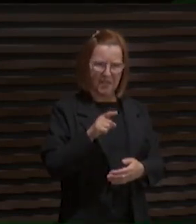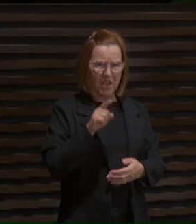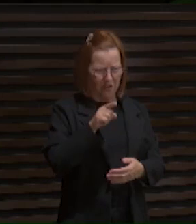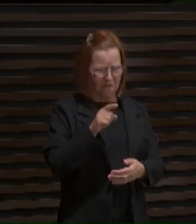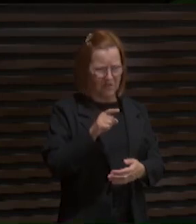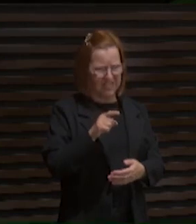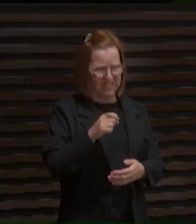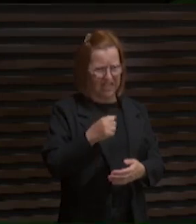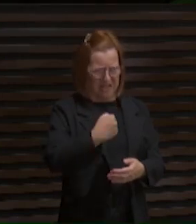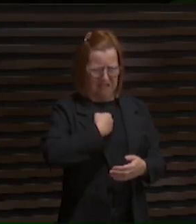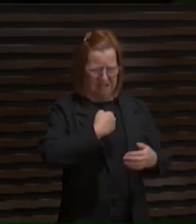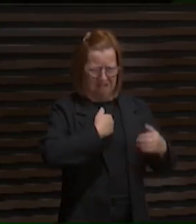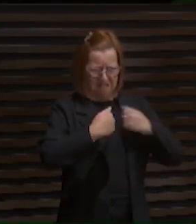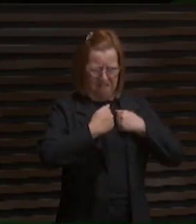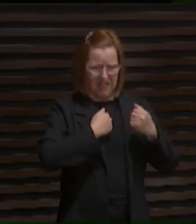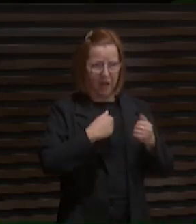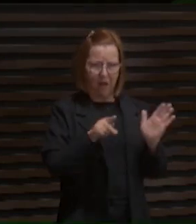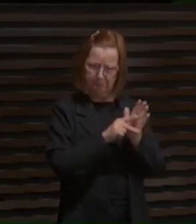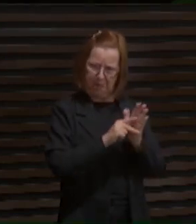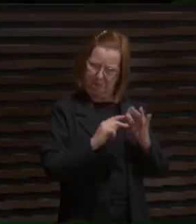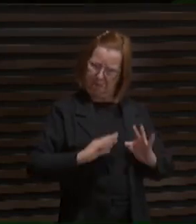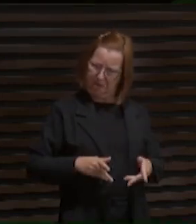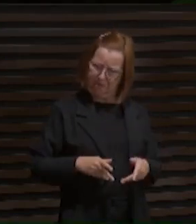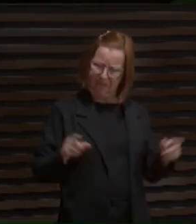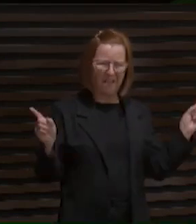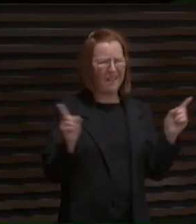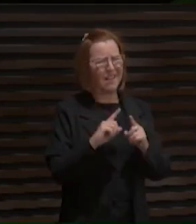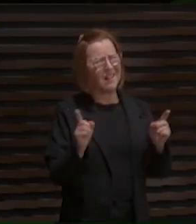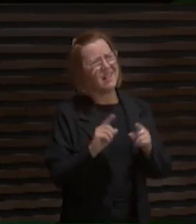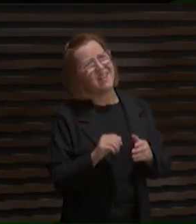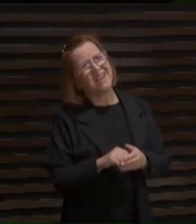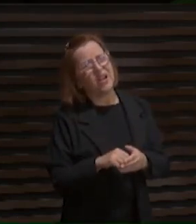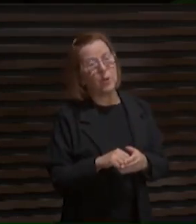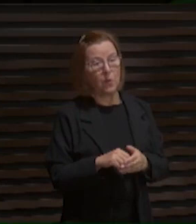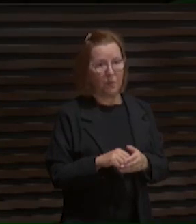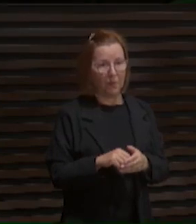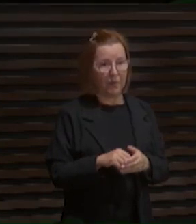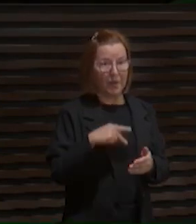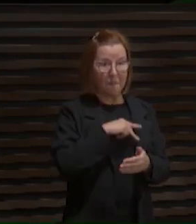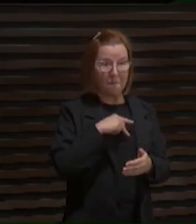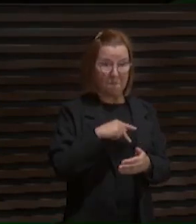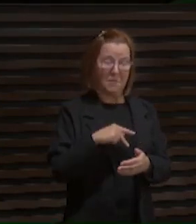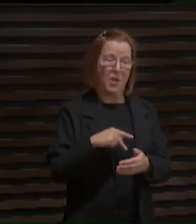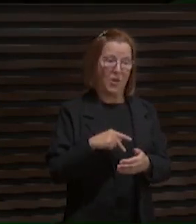É isso que Paulo está falando. Não ofereça os seus instrumentos, as suas armas de guerra ao inimigo.